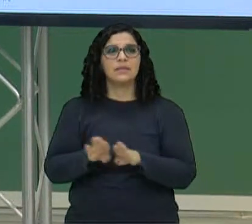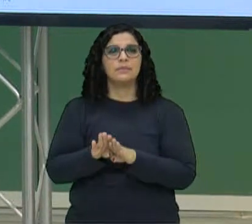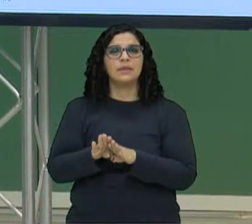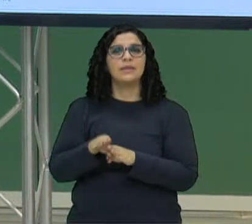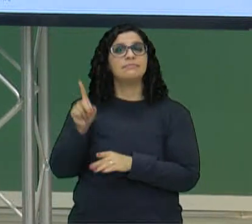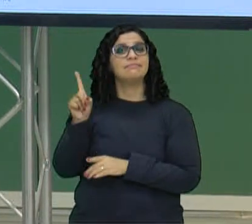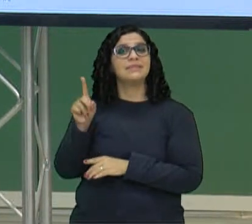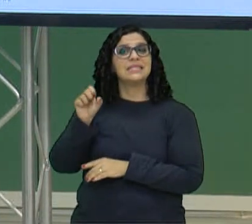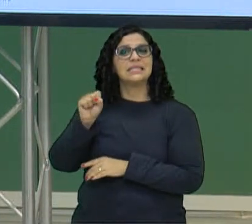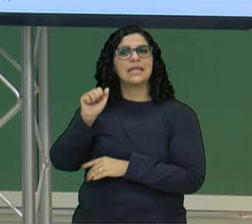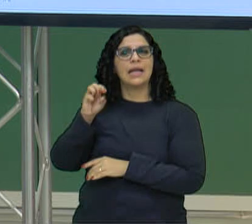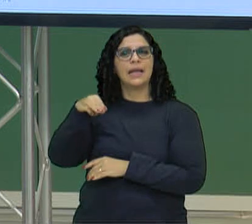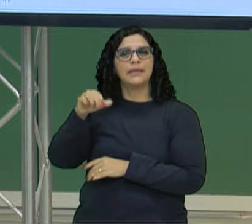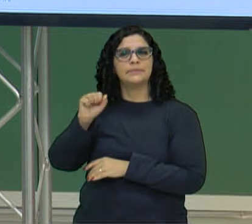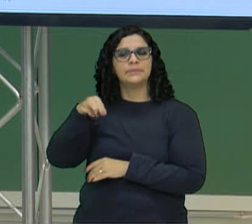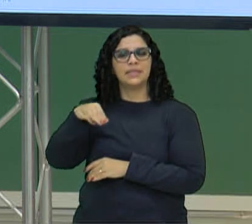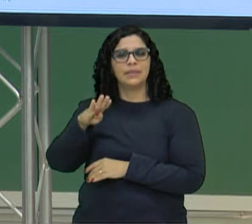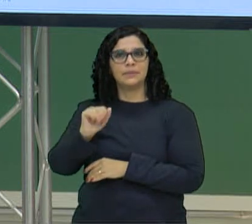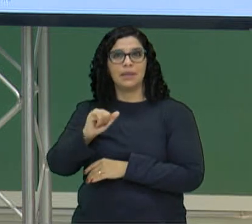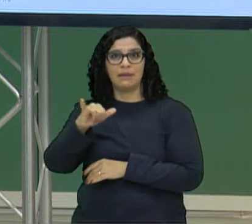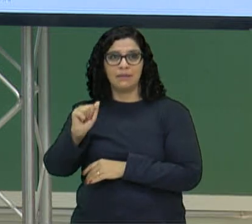Samambaia.